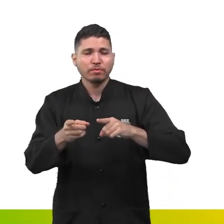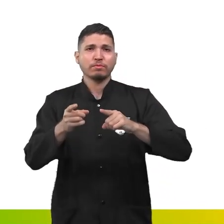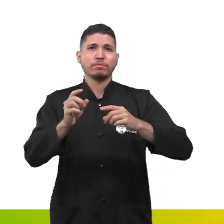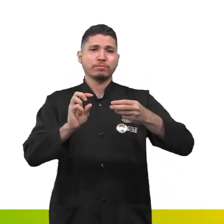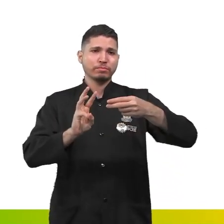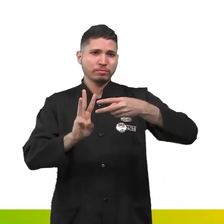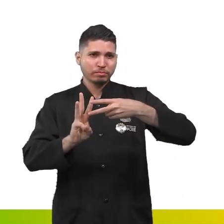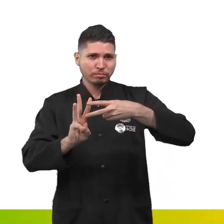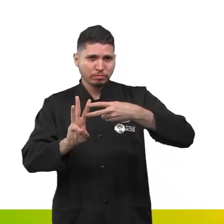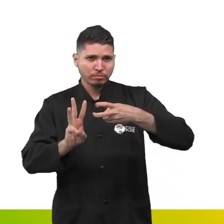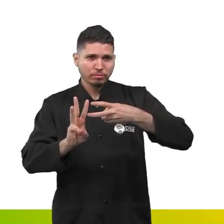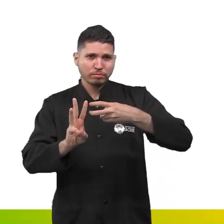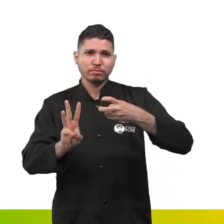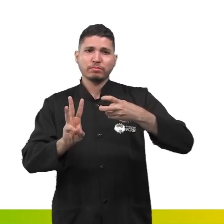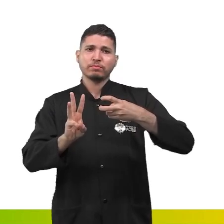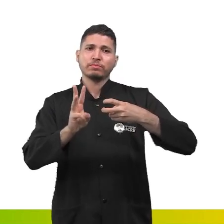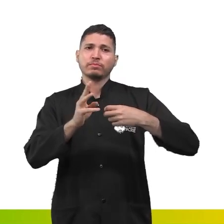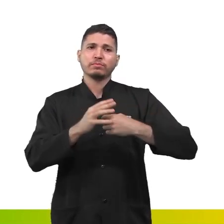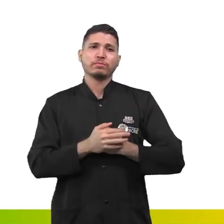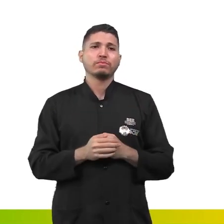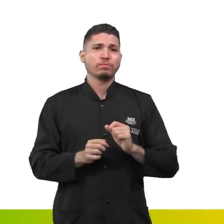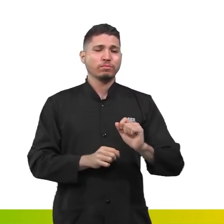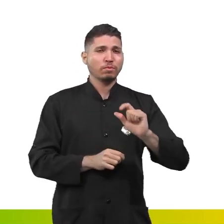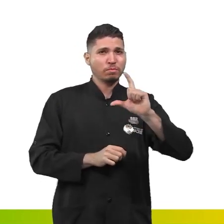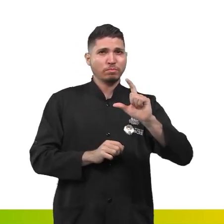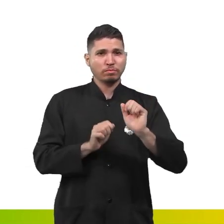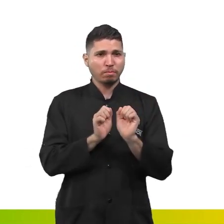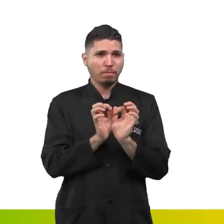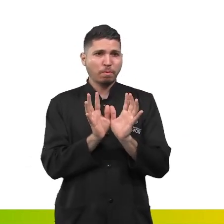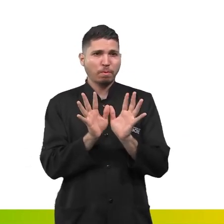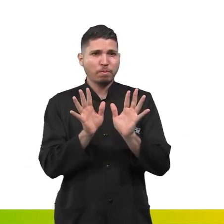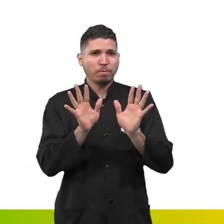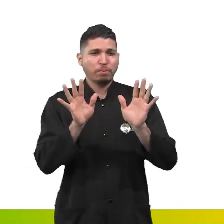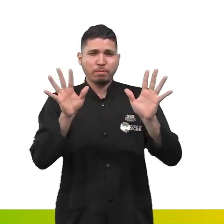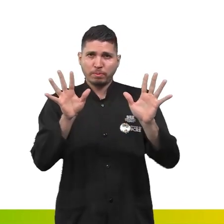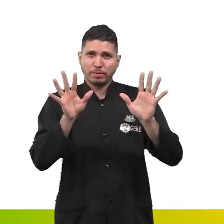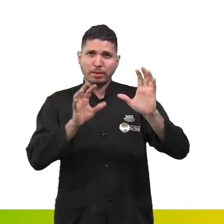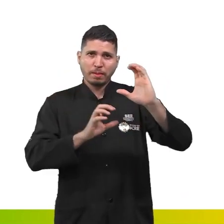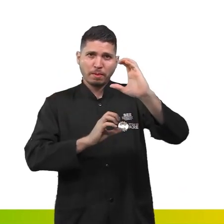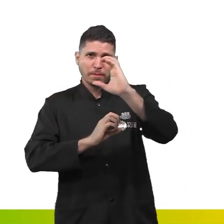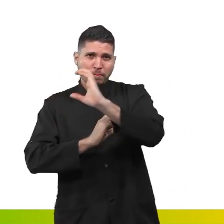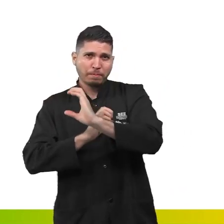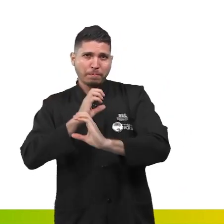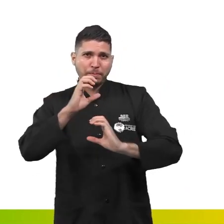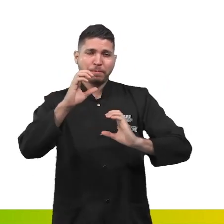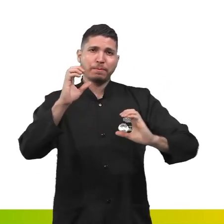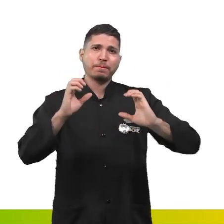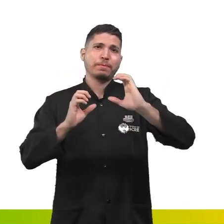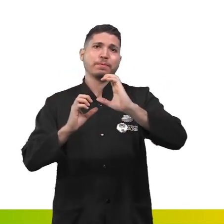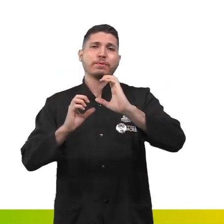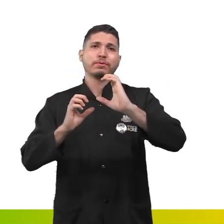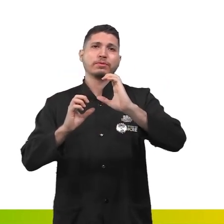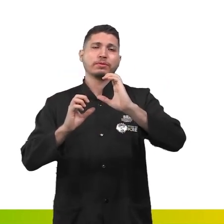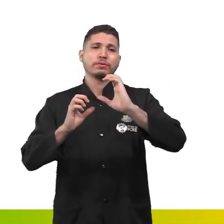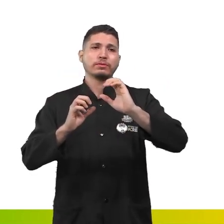indígenas. Então, as grandes empresas de exploração de madeira